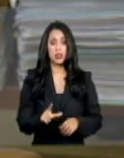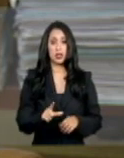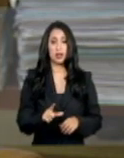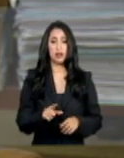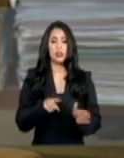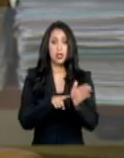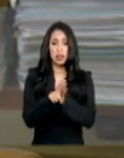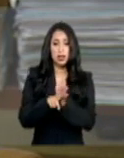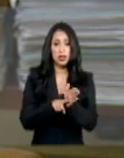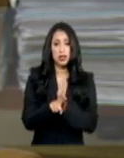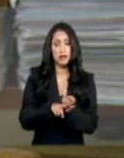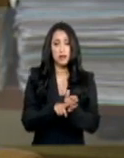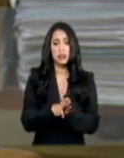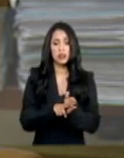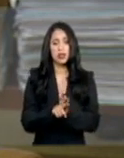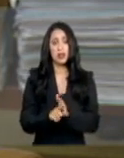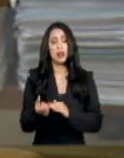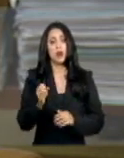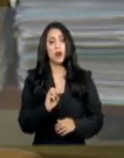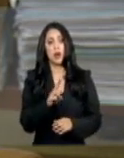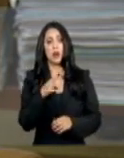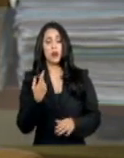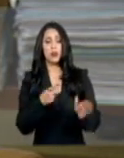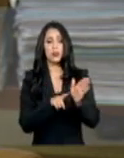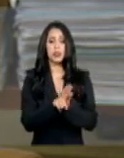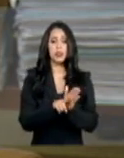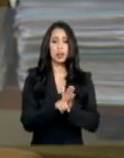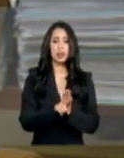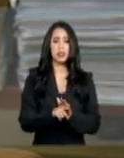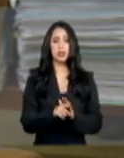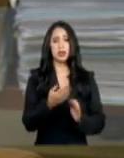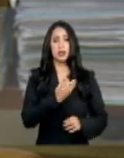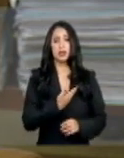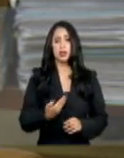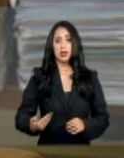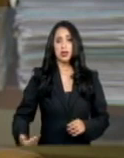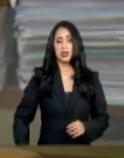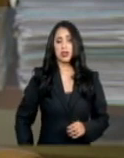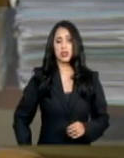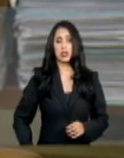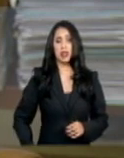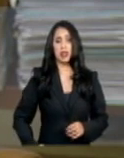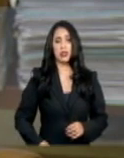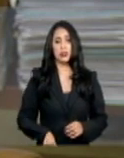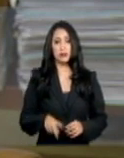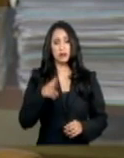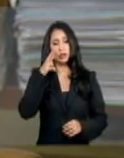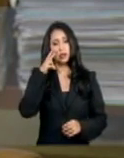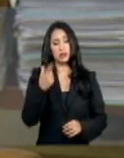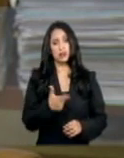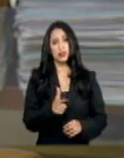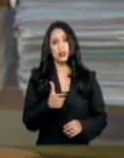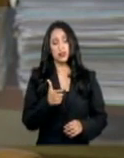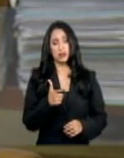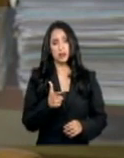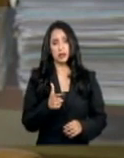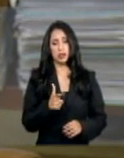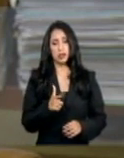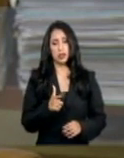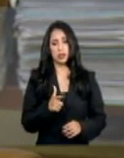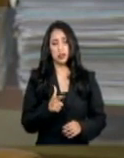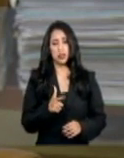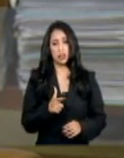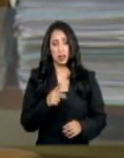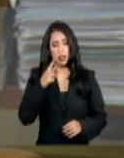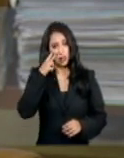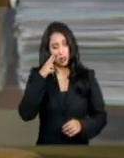investigação e ou da fiscalização estatal e desde que não exista nenhum meio menos gravoso para